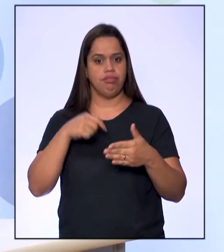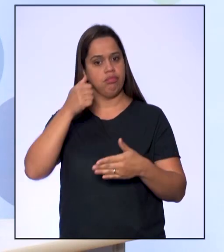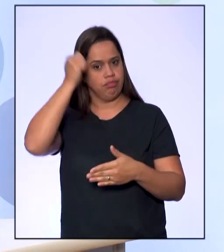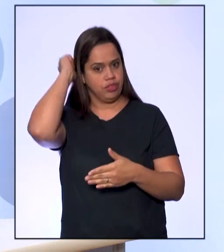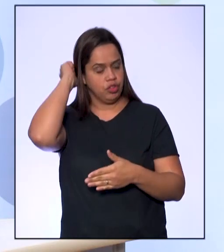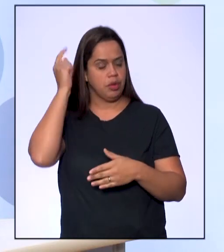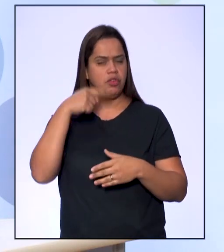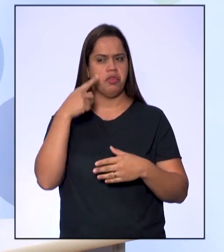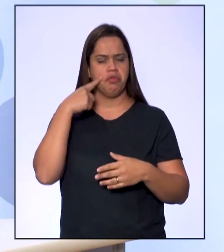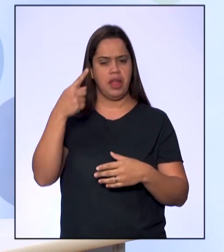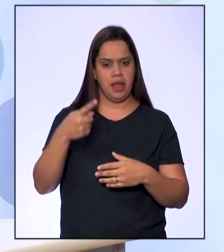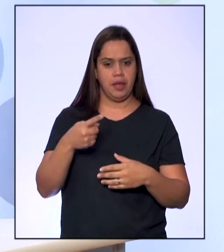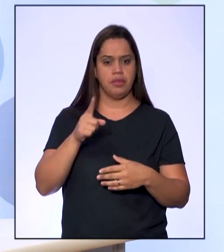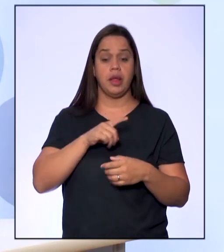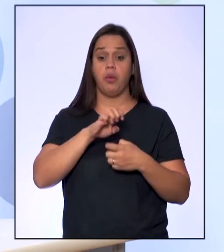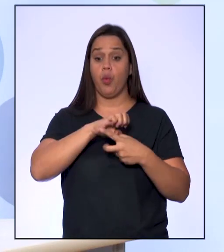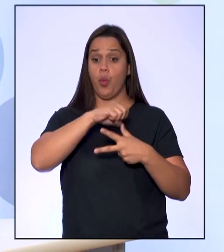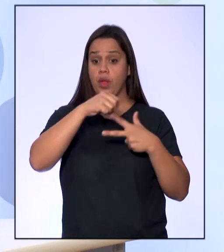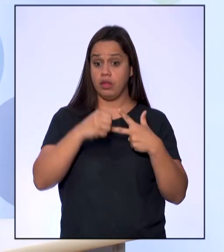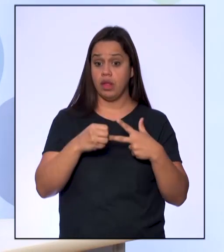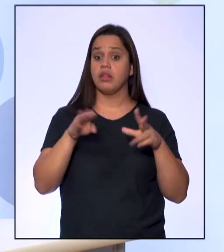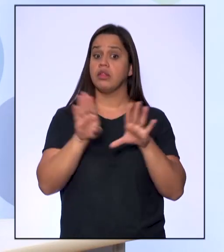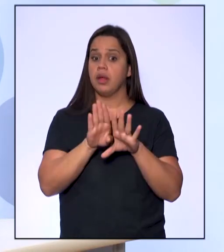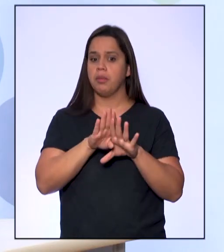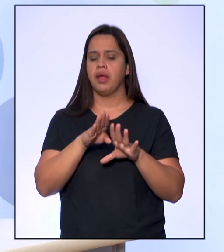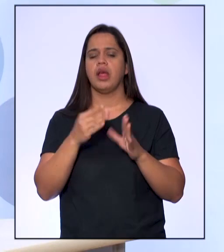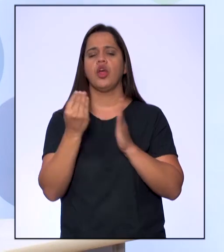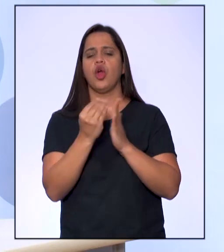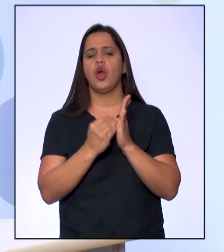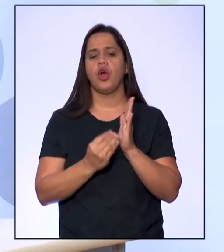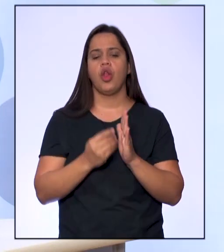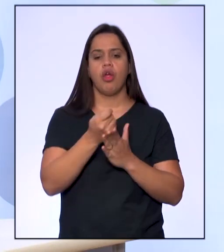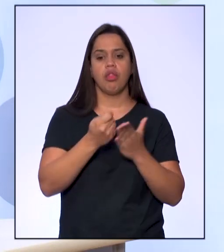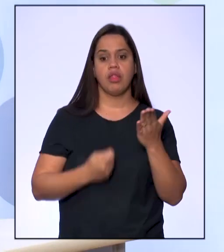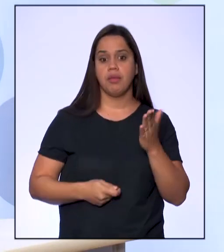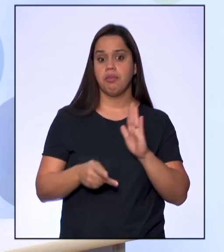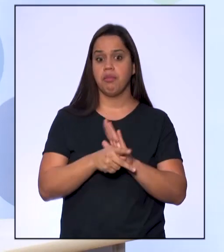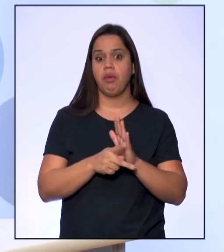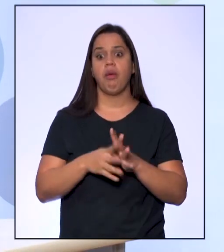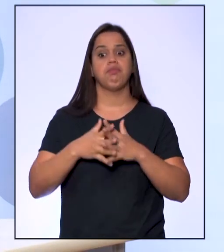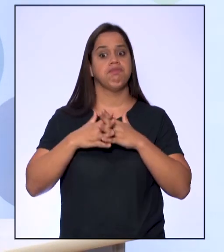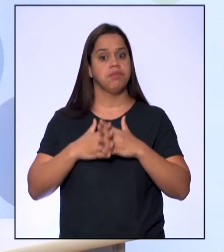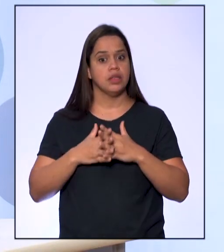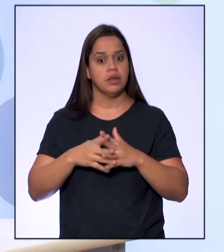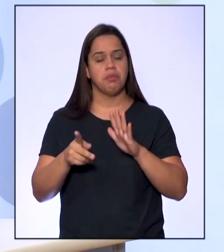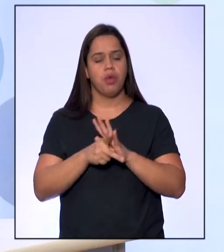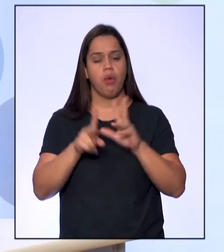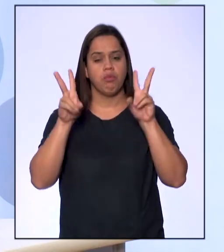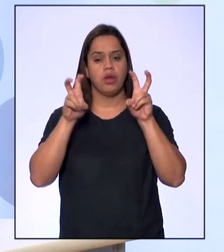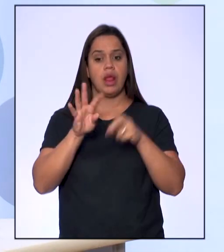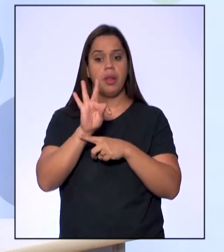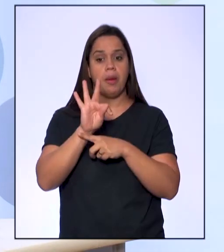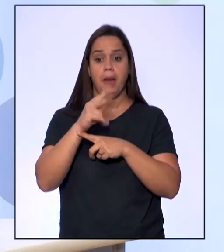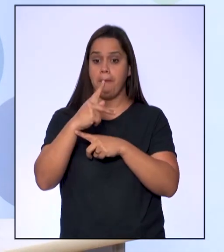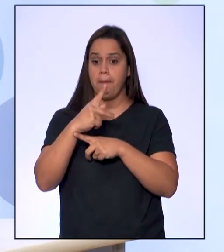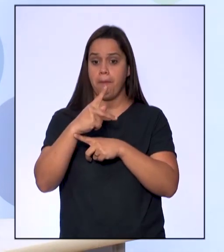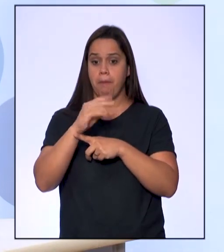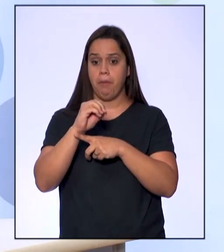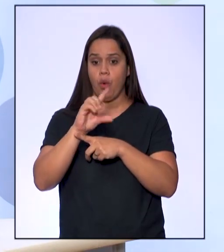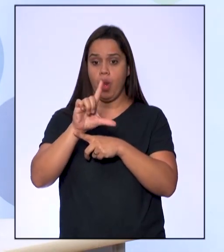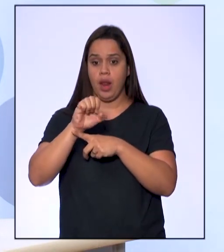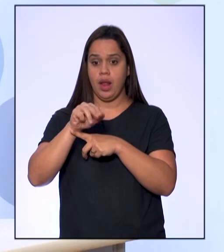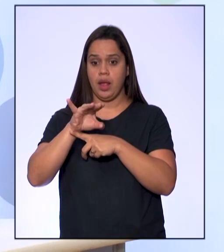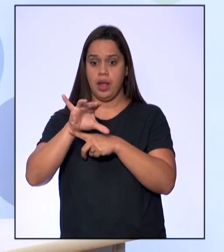isso. No Enem também. Colocam muitos textos polêmicos, tá? Muitos temas polêmicos para